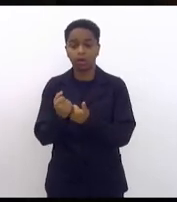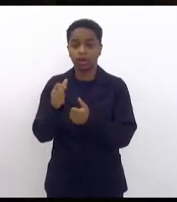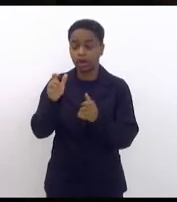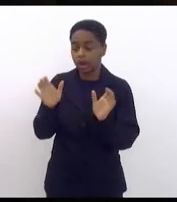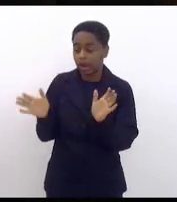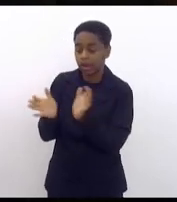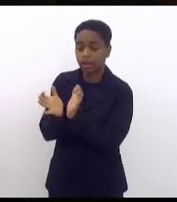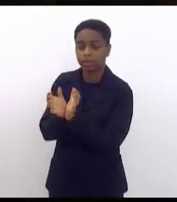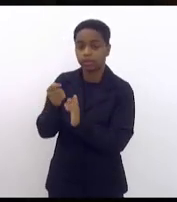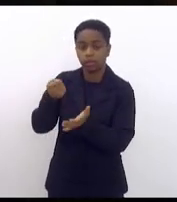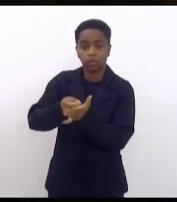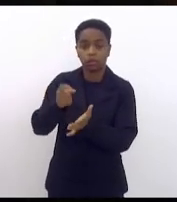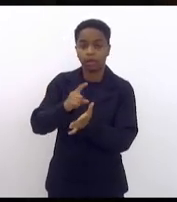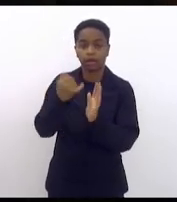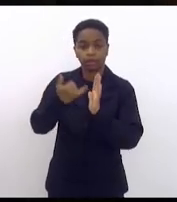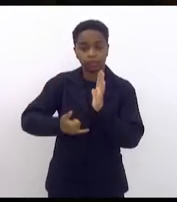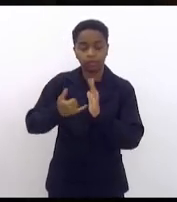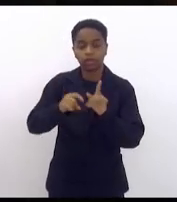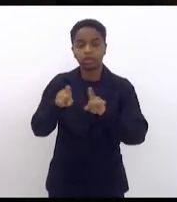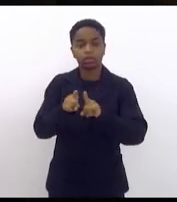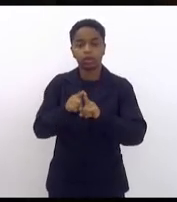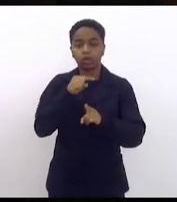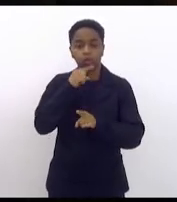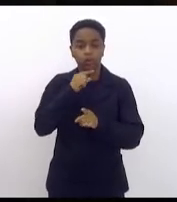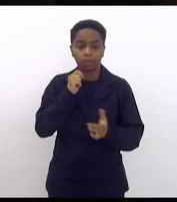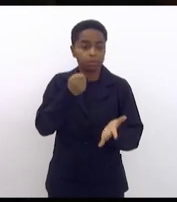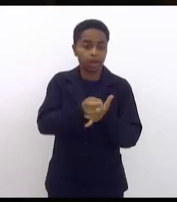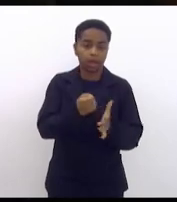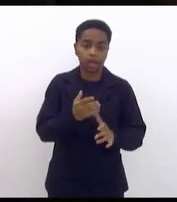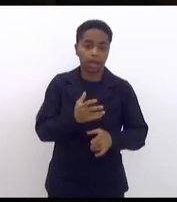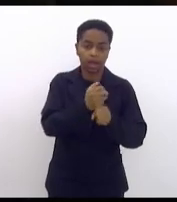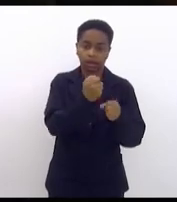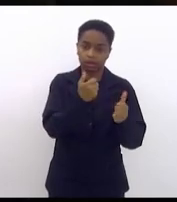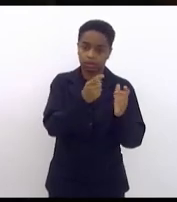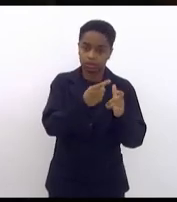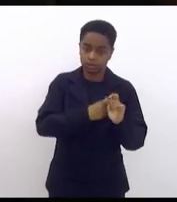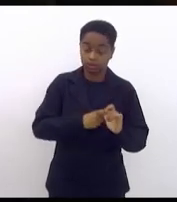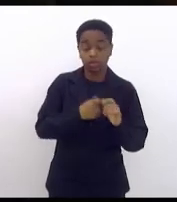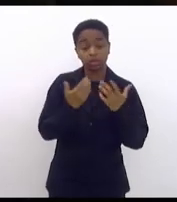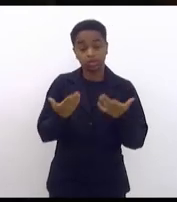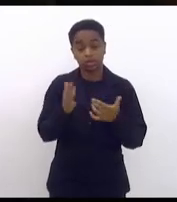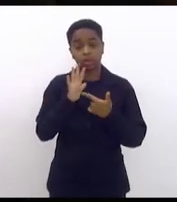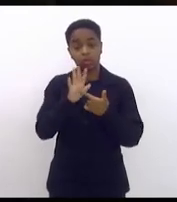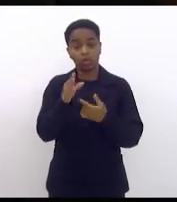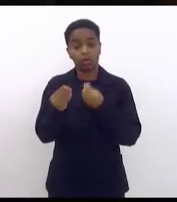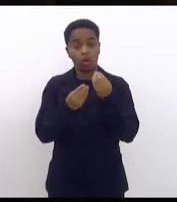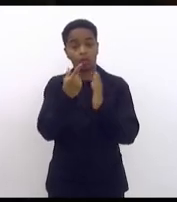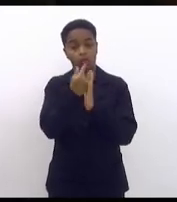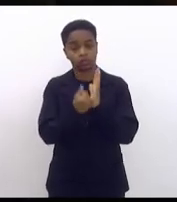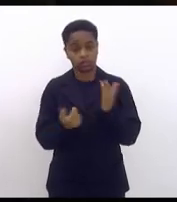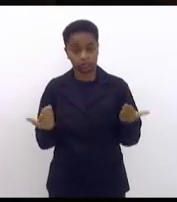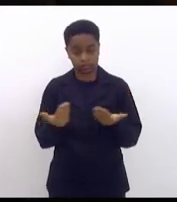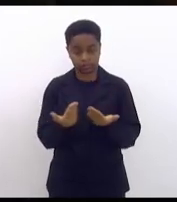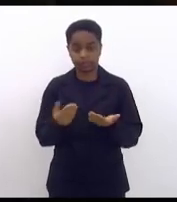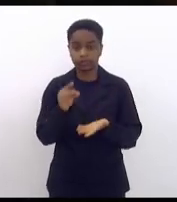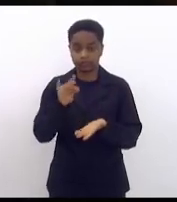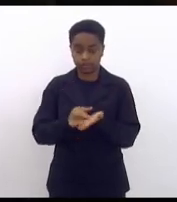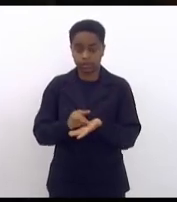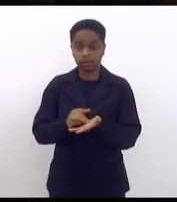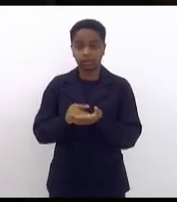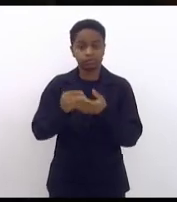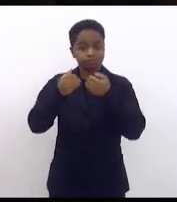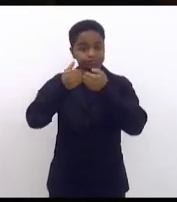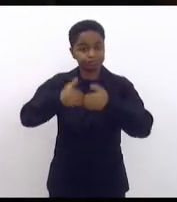e não conseguindo fechar as suas contas. Então, o retrato dessas peças orçamentárias é esse. É o retrato do